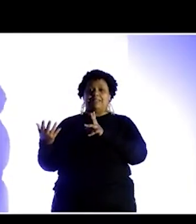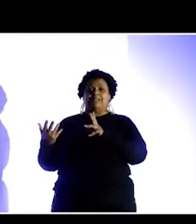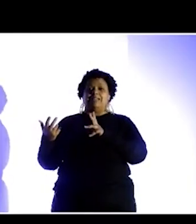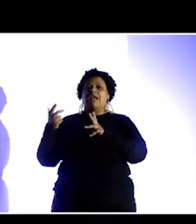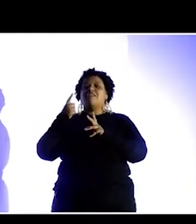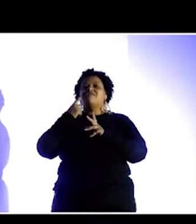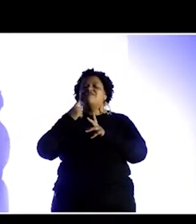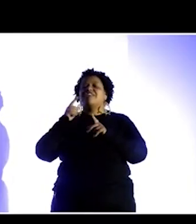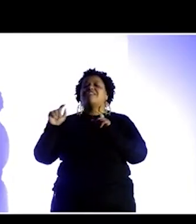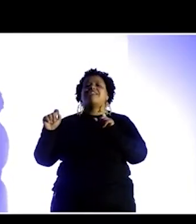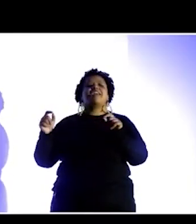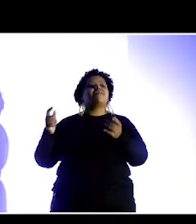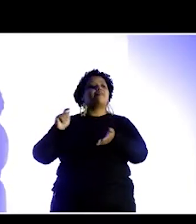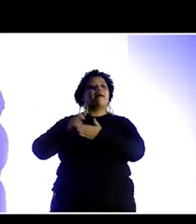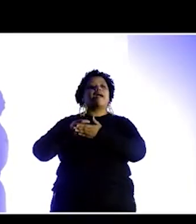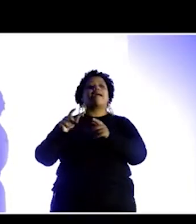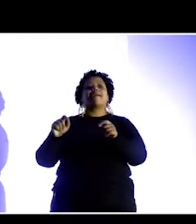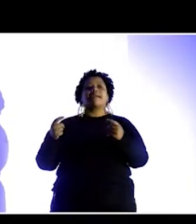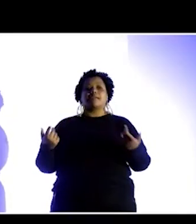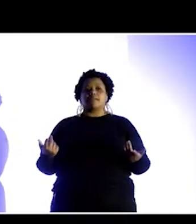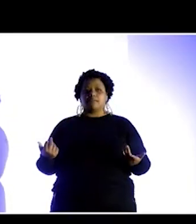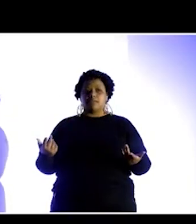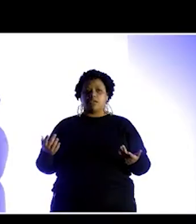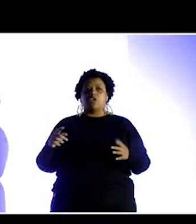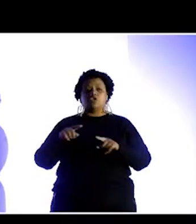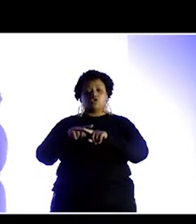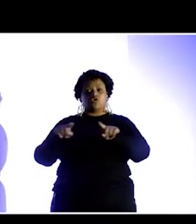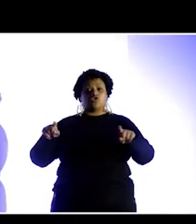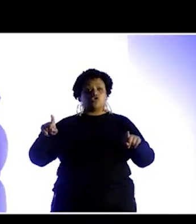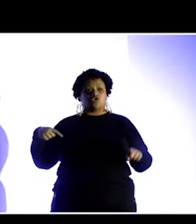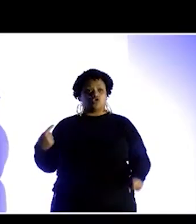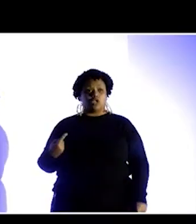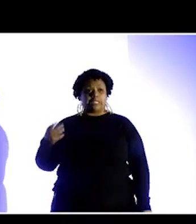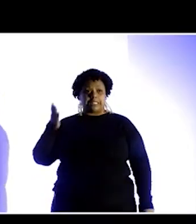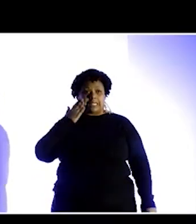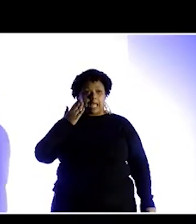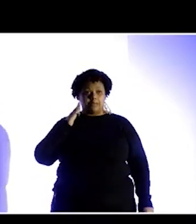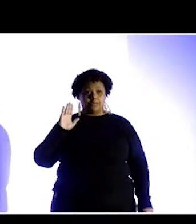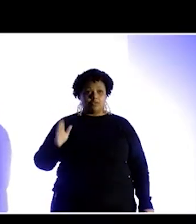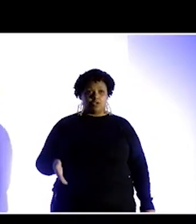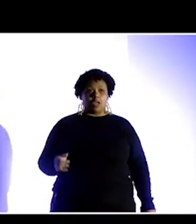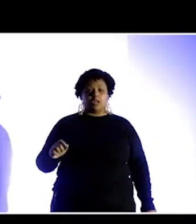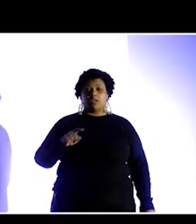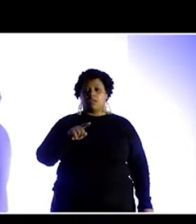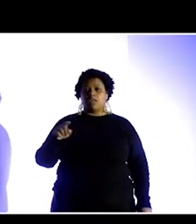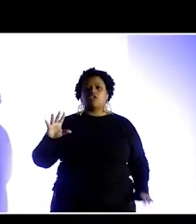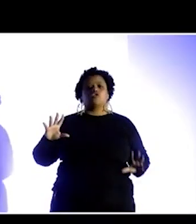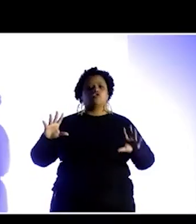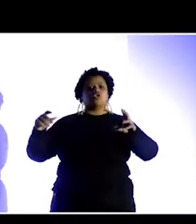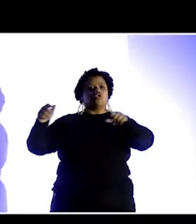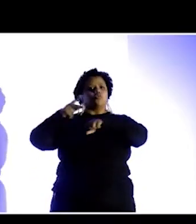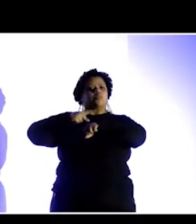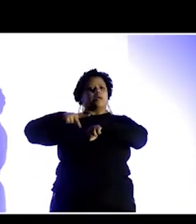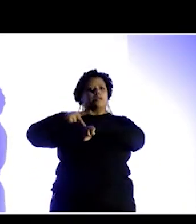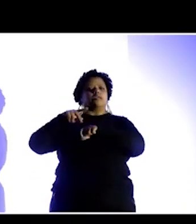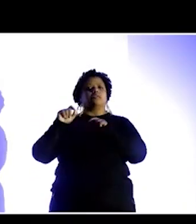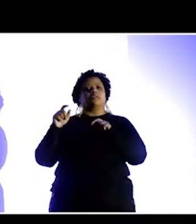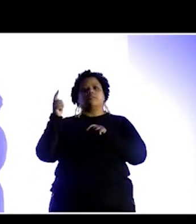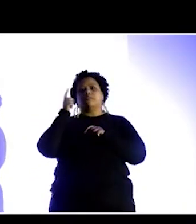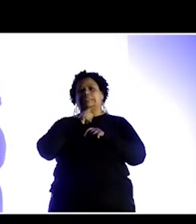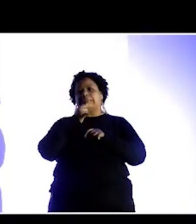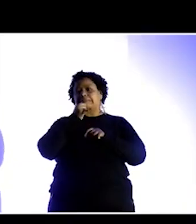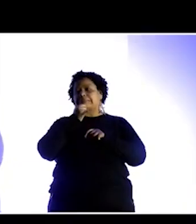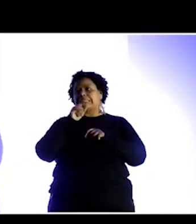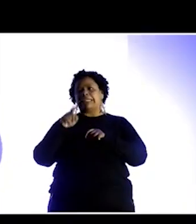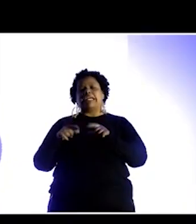ver quem vai pagar essa conta, né. A gente já sabe que, mesmo que a gente consiga um milagre e todos os países se conscientizem em reduzir os níveis de